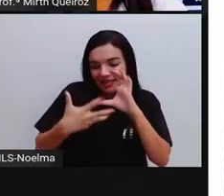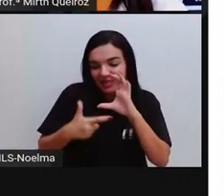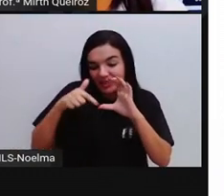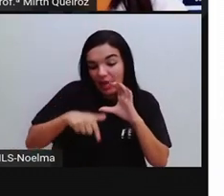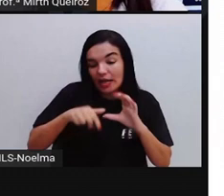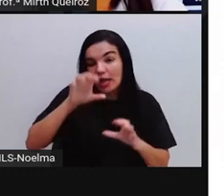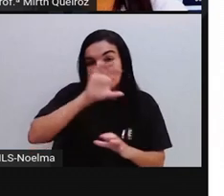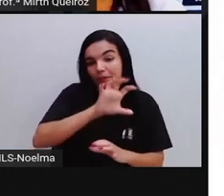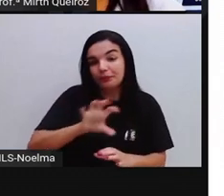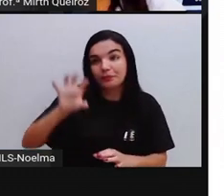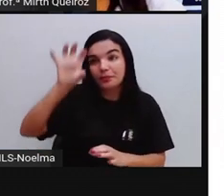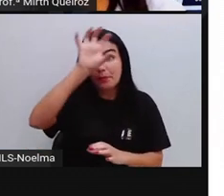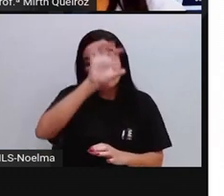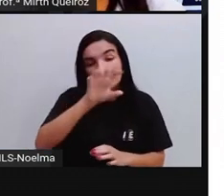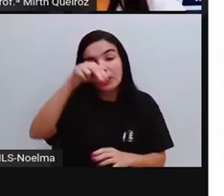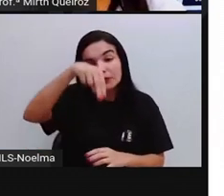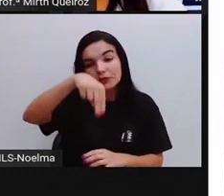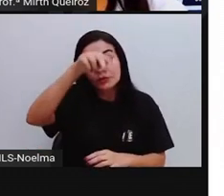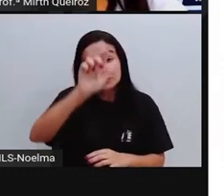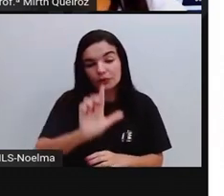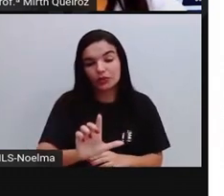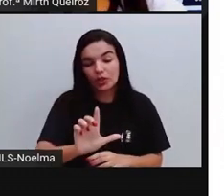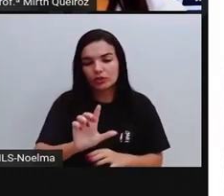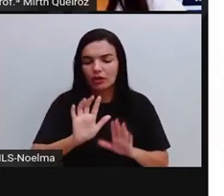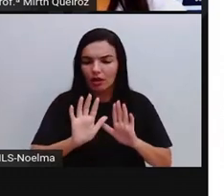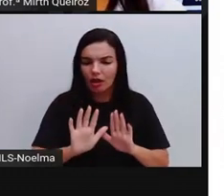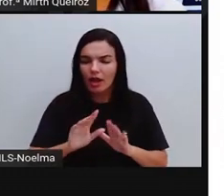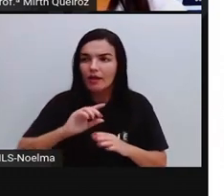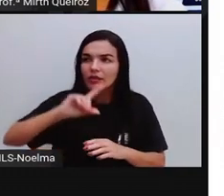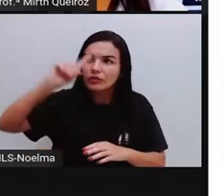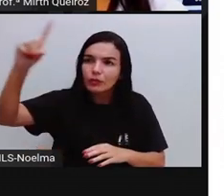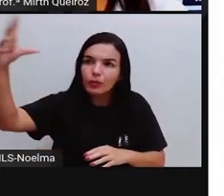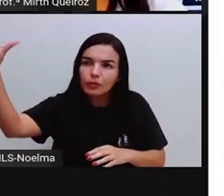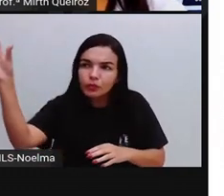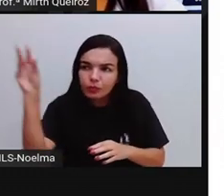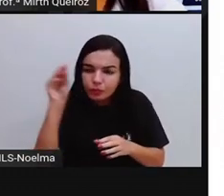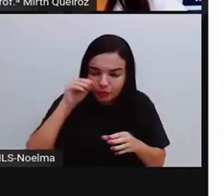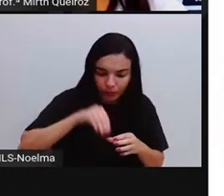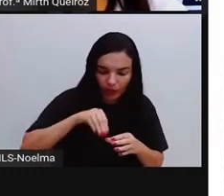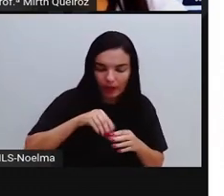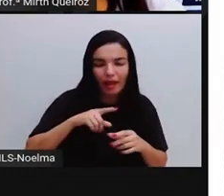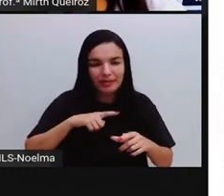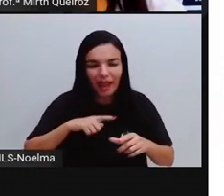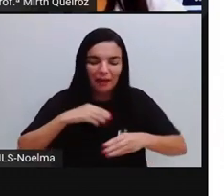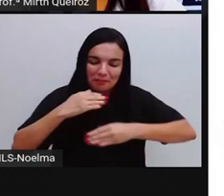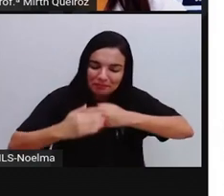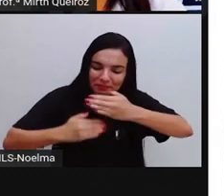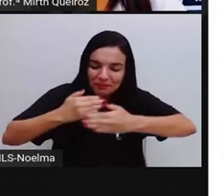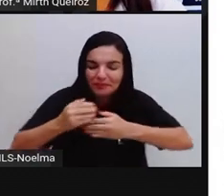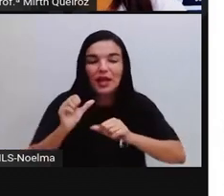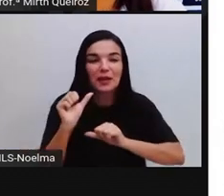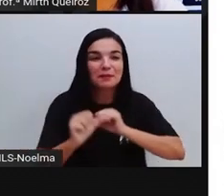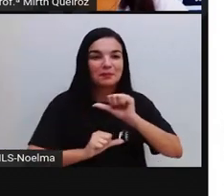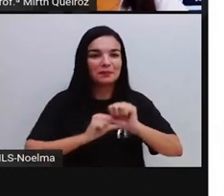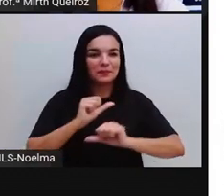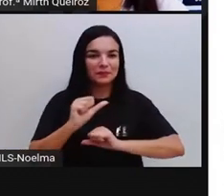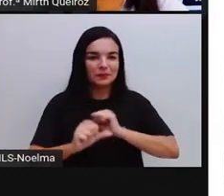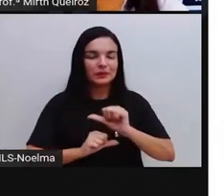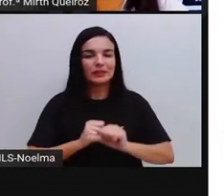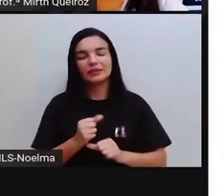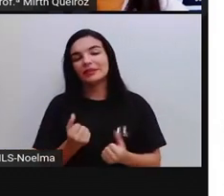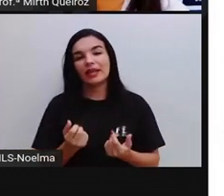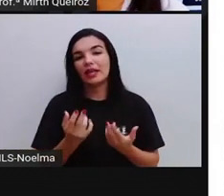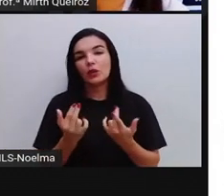porque tudo que vem de fora não permanece da mesma forma, né? A gente vai aprimorando, vai colocando do nosso jeito, tal qual aconteceu,